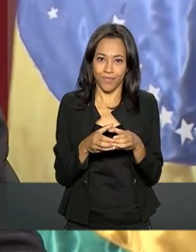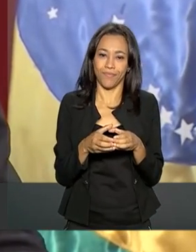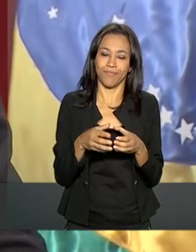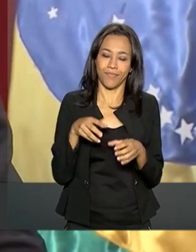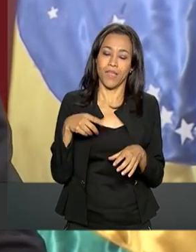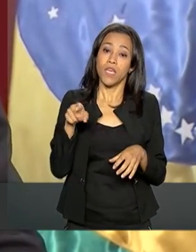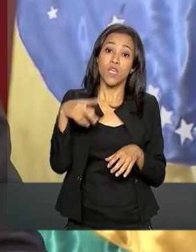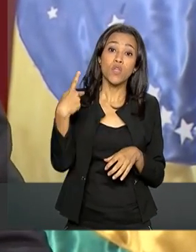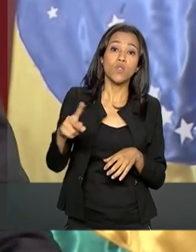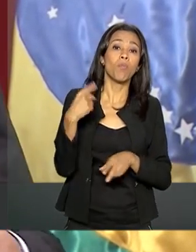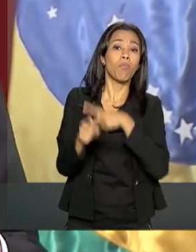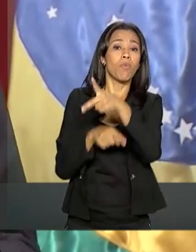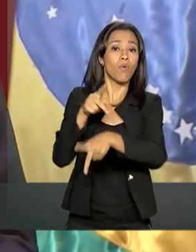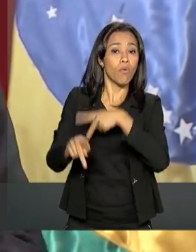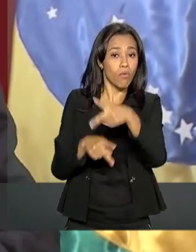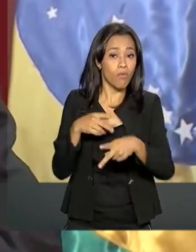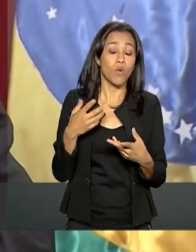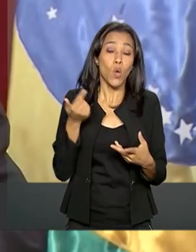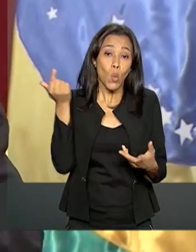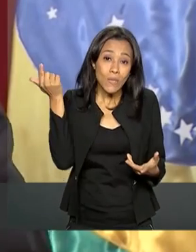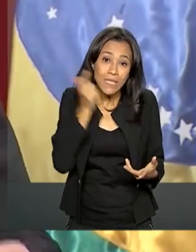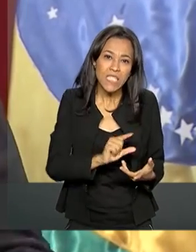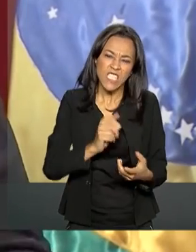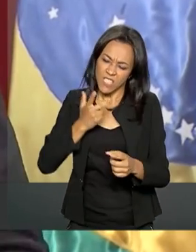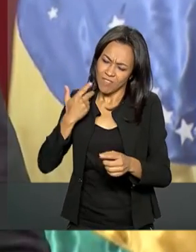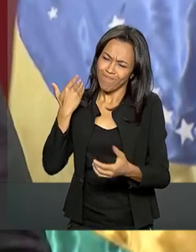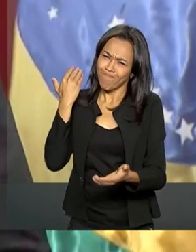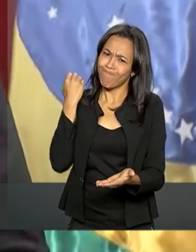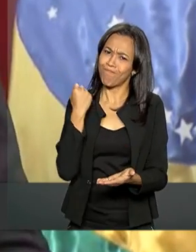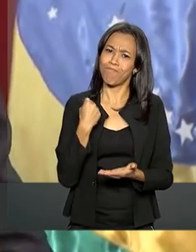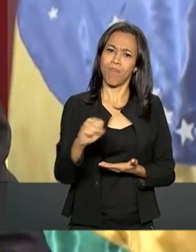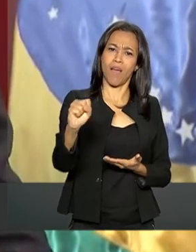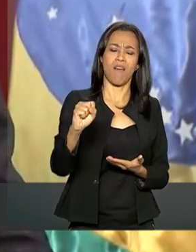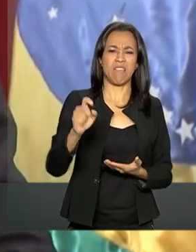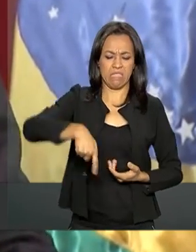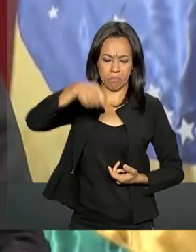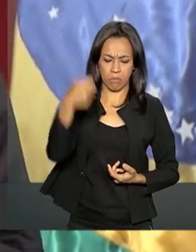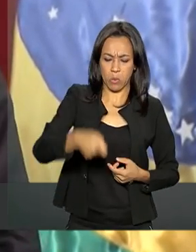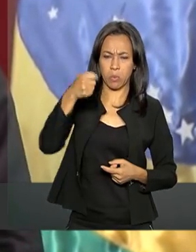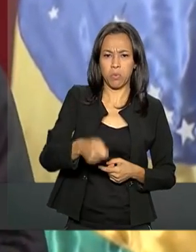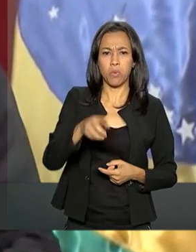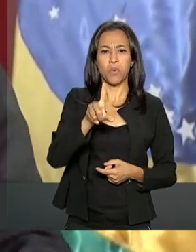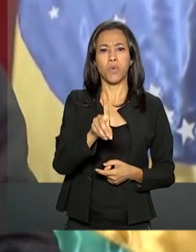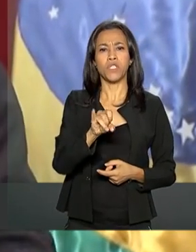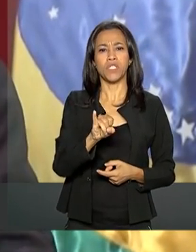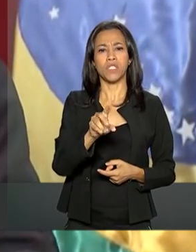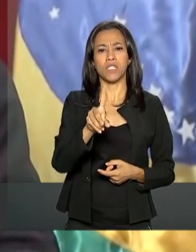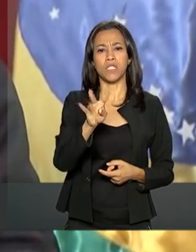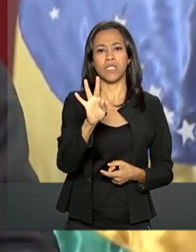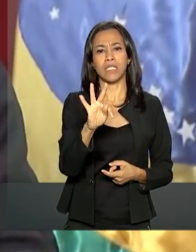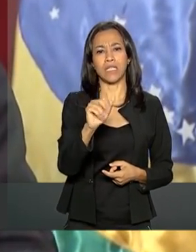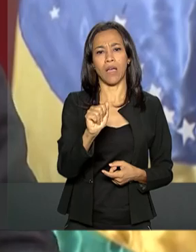povo venezuelano consiga derrotar esta ditadura